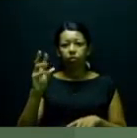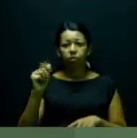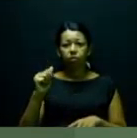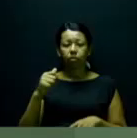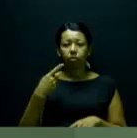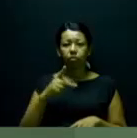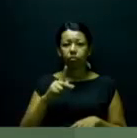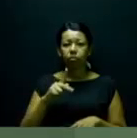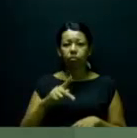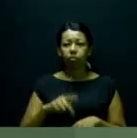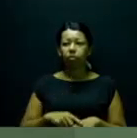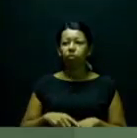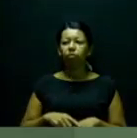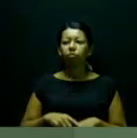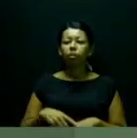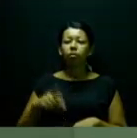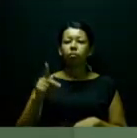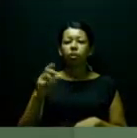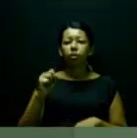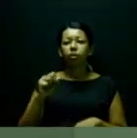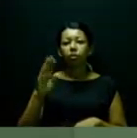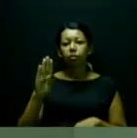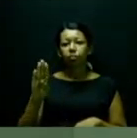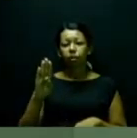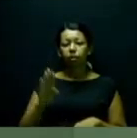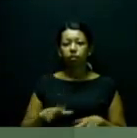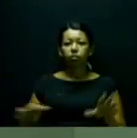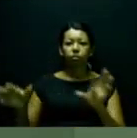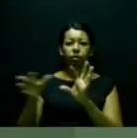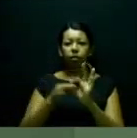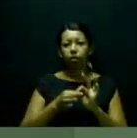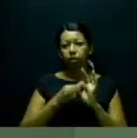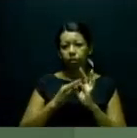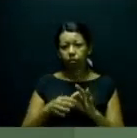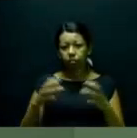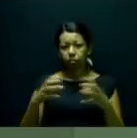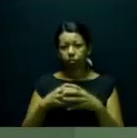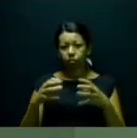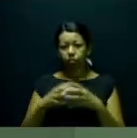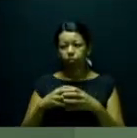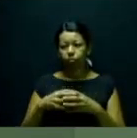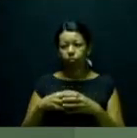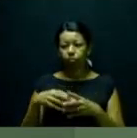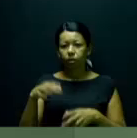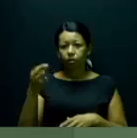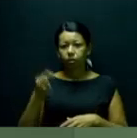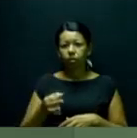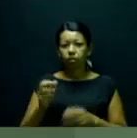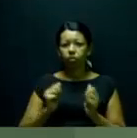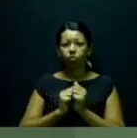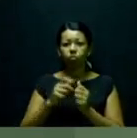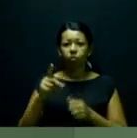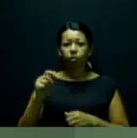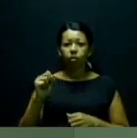essa aquisição, né, rumo ao PSB, desejar sucesso. Eu tenho certeza que você está indo para o PSB, porque você se identifica